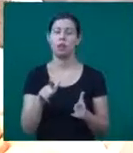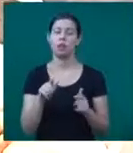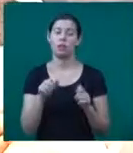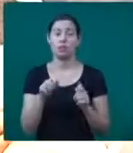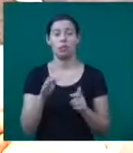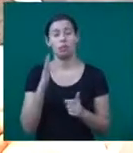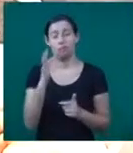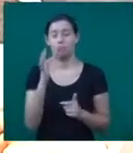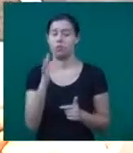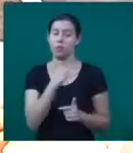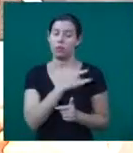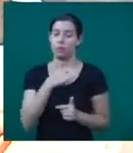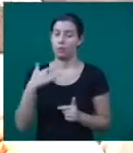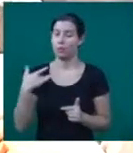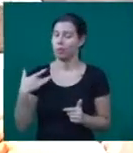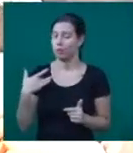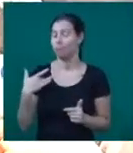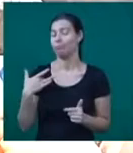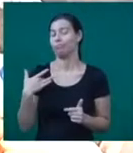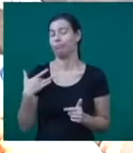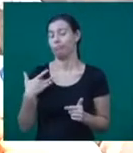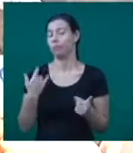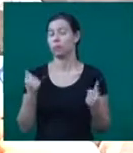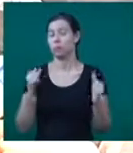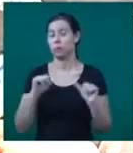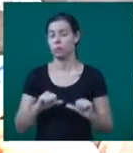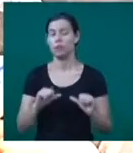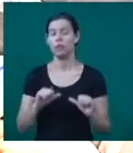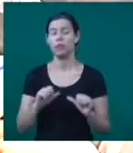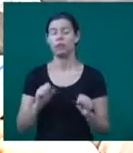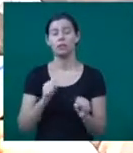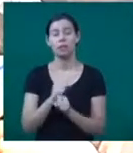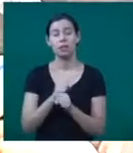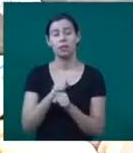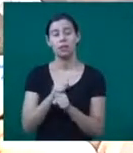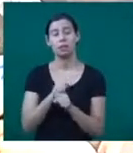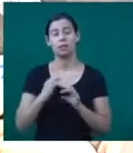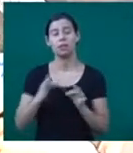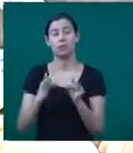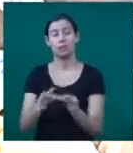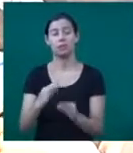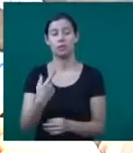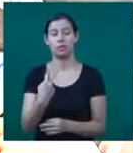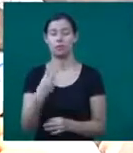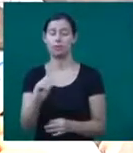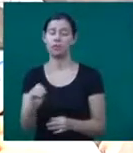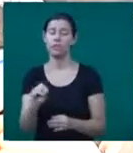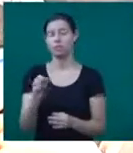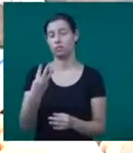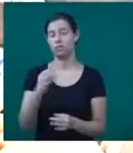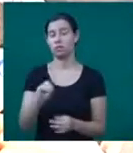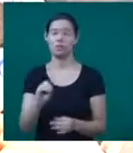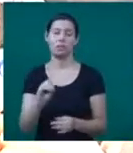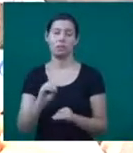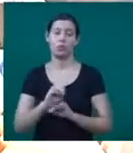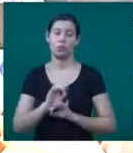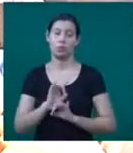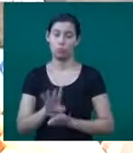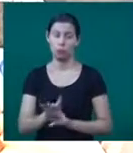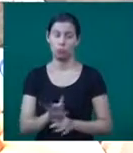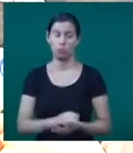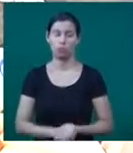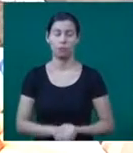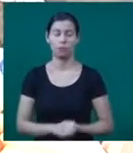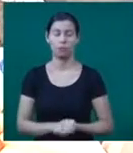não. São todas tecnologias que têm 20 anos de uso, 30 anos de uso no máximo. Então, o tempo